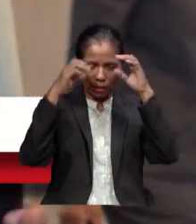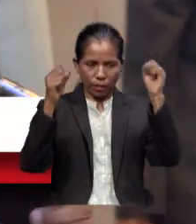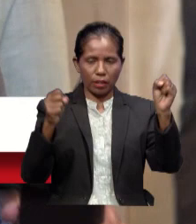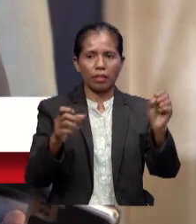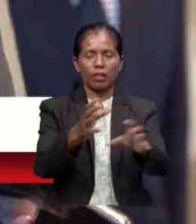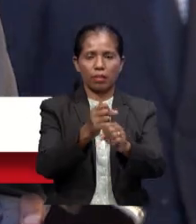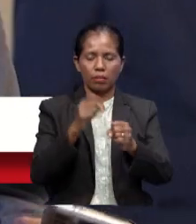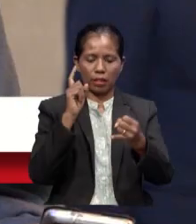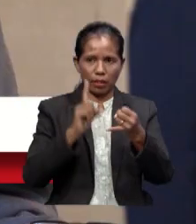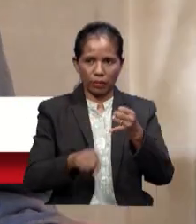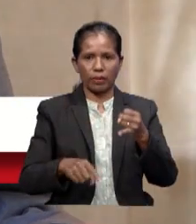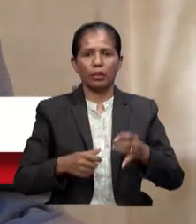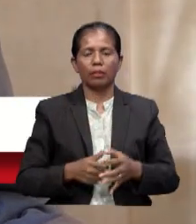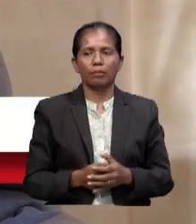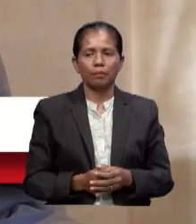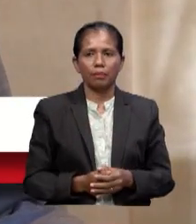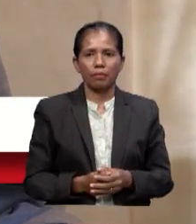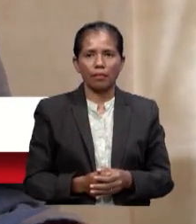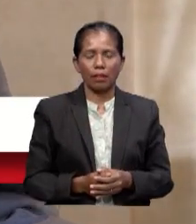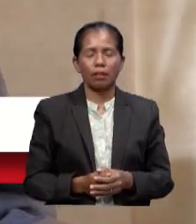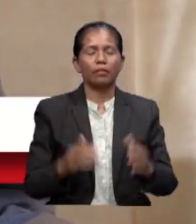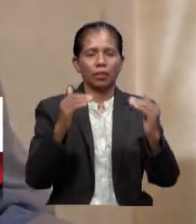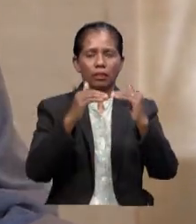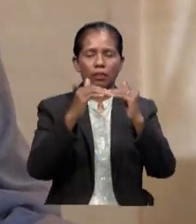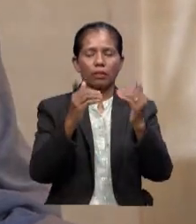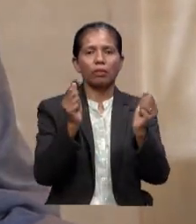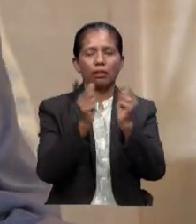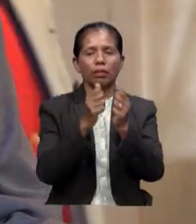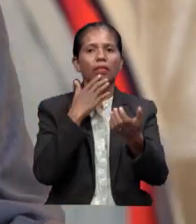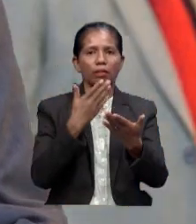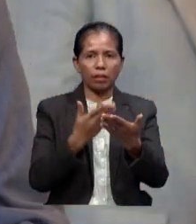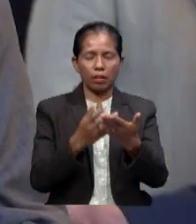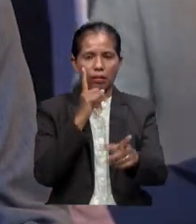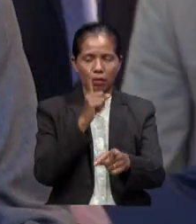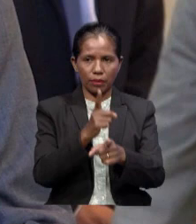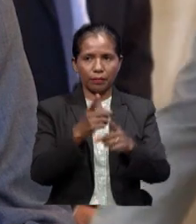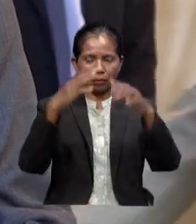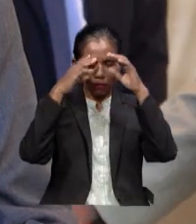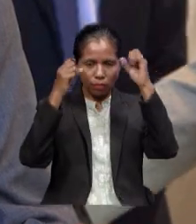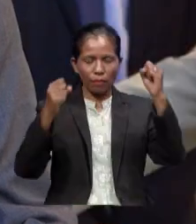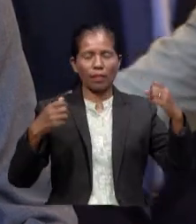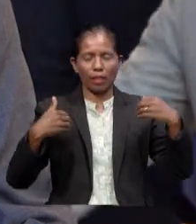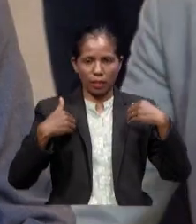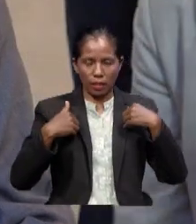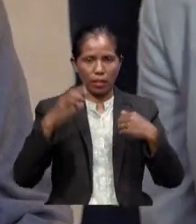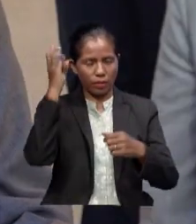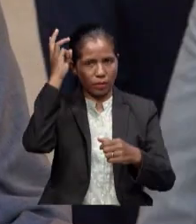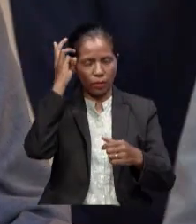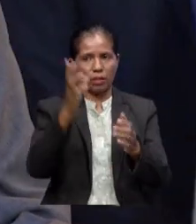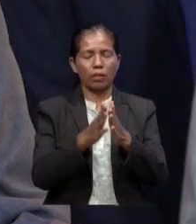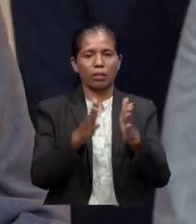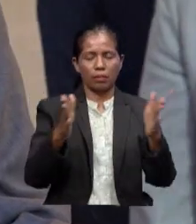Liu, e encontro o dia que teve, Presidente de Preocupações